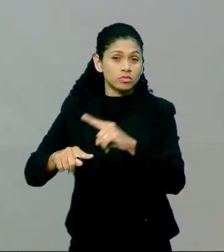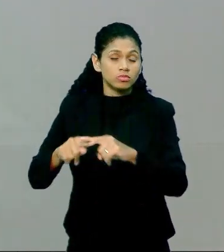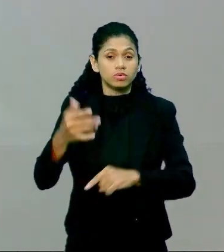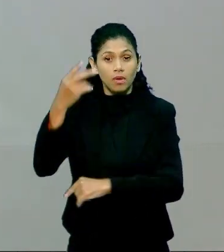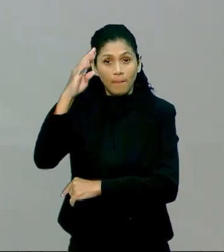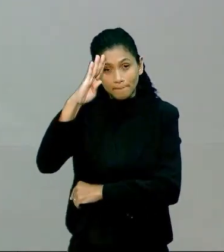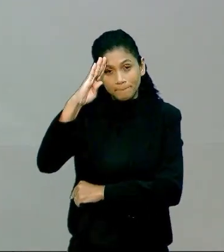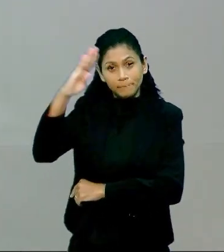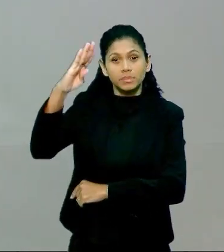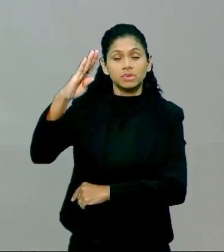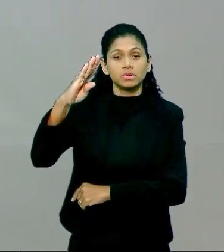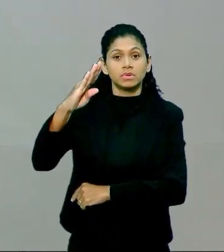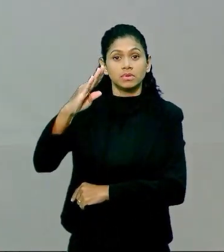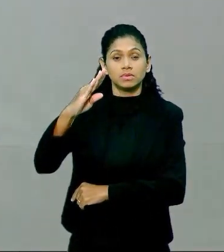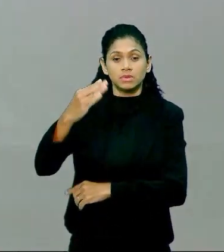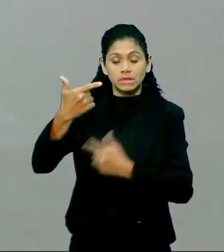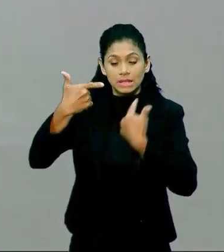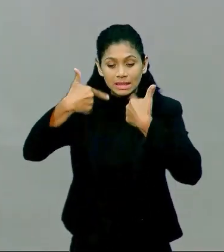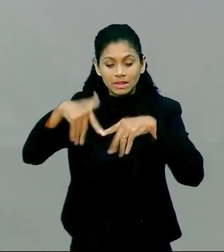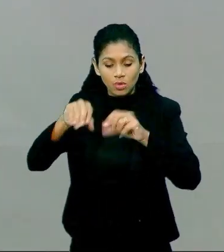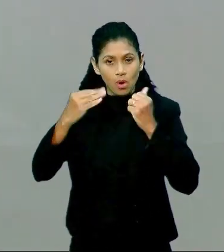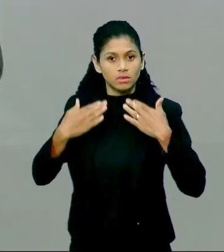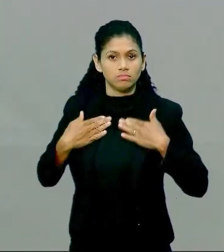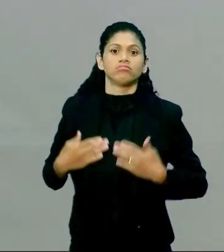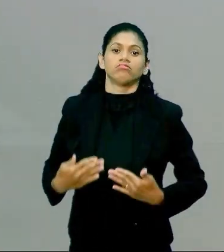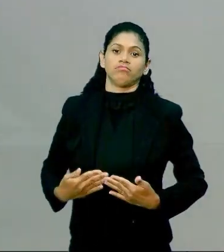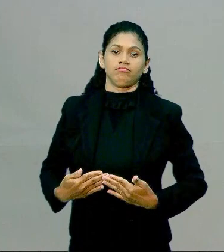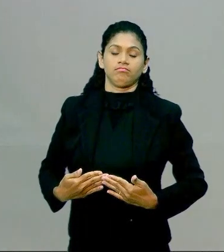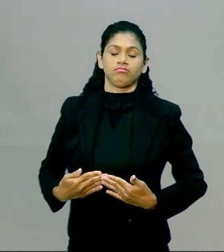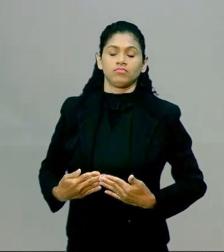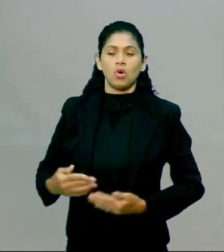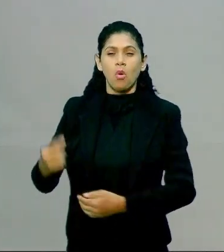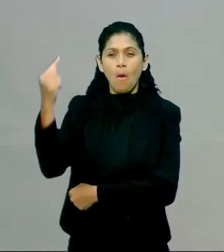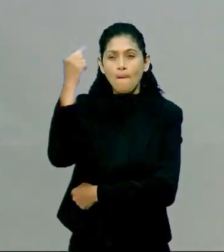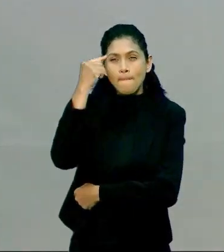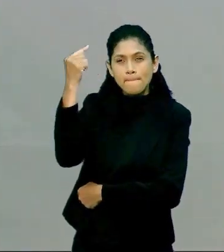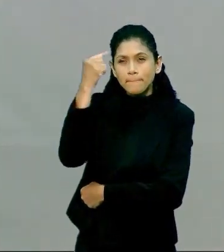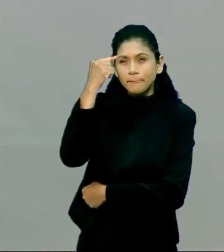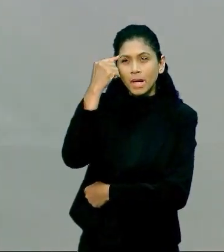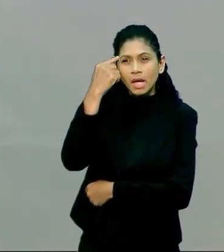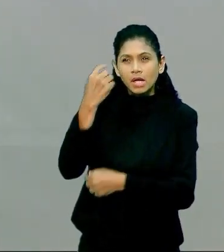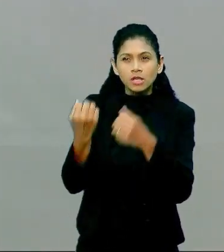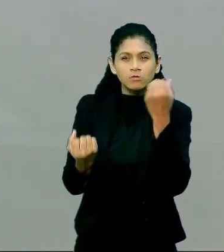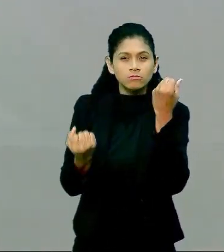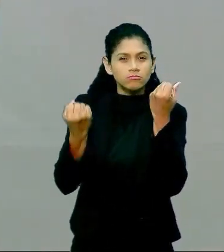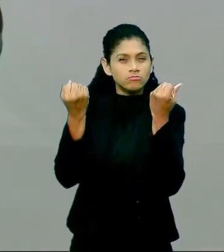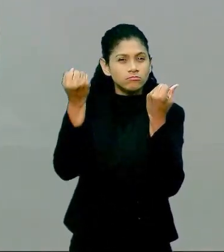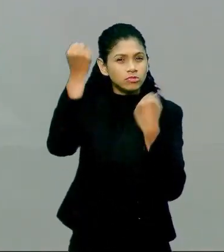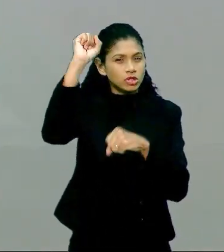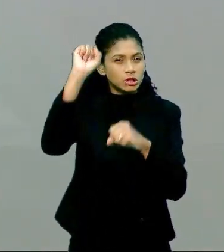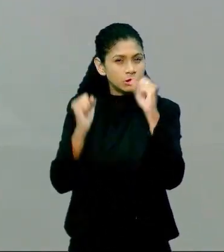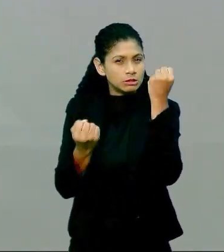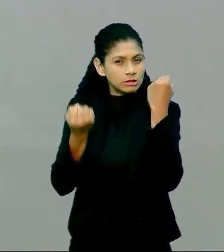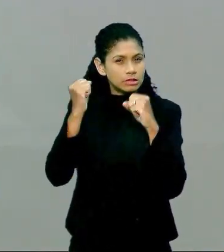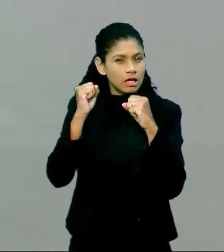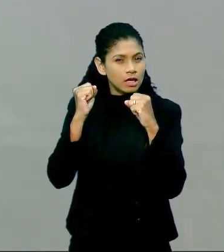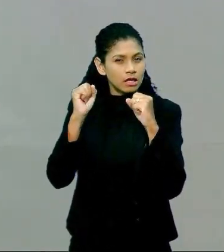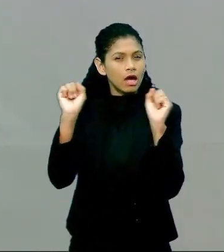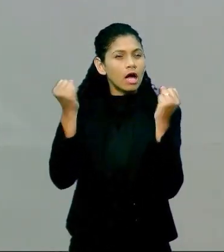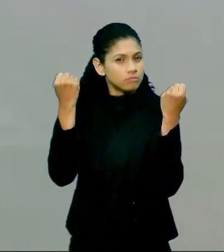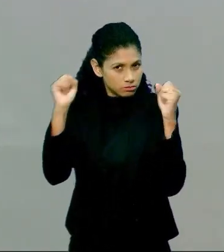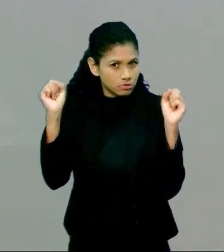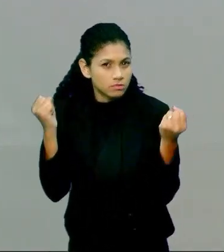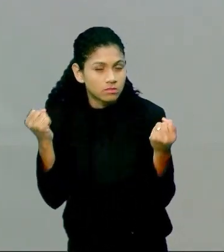principais da linguagem corporal. Quando a gente pensa na educação física, dentro de um contexto, de um segmento, a